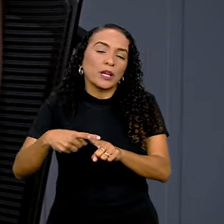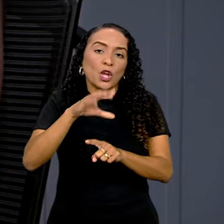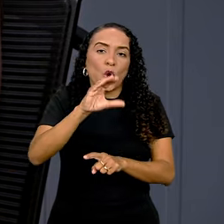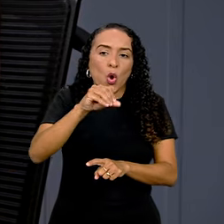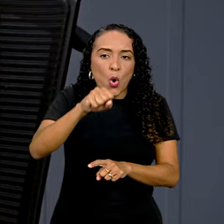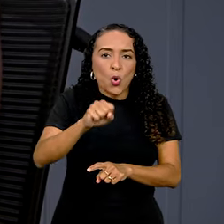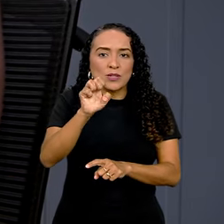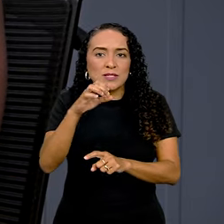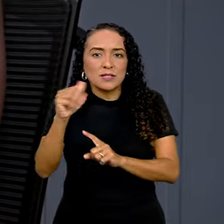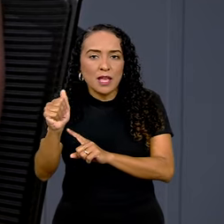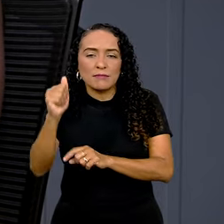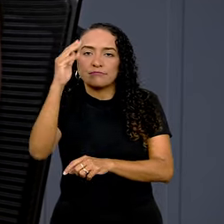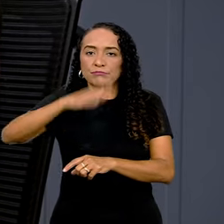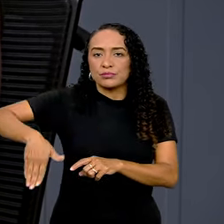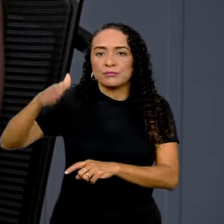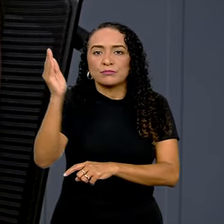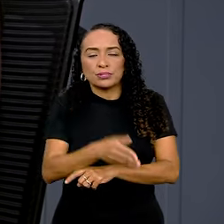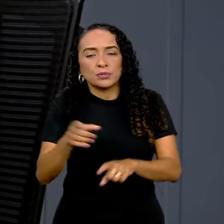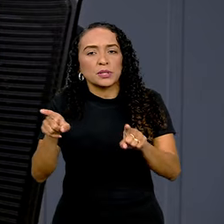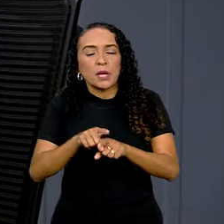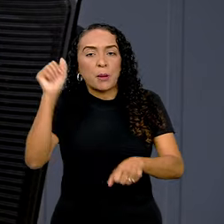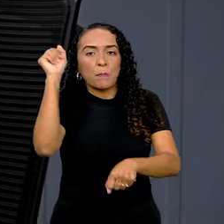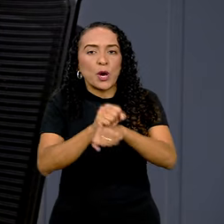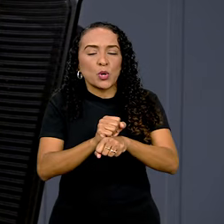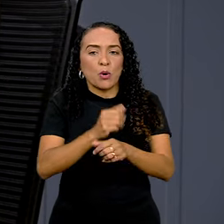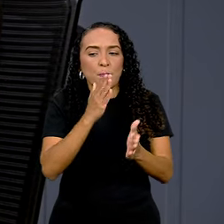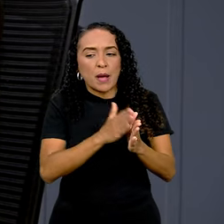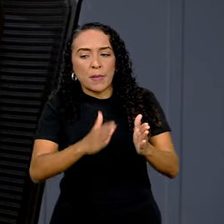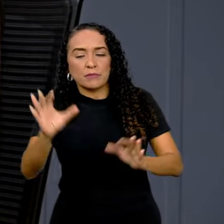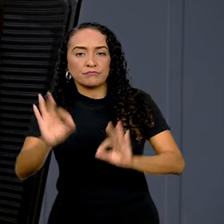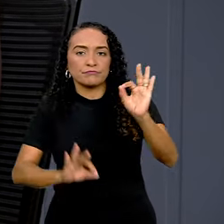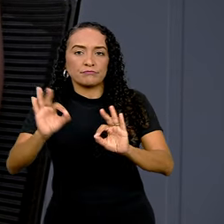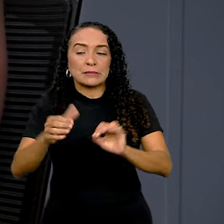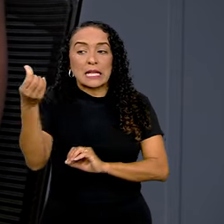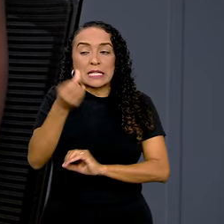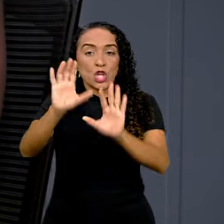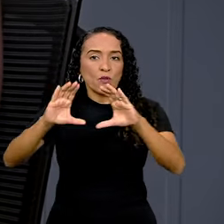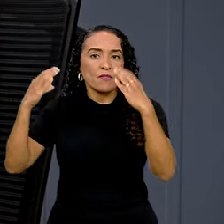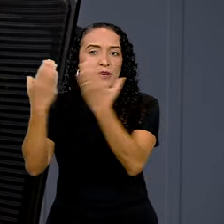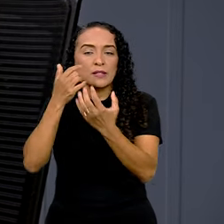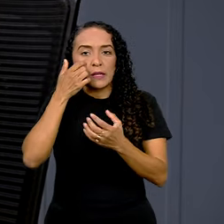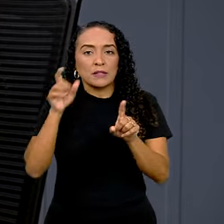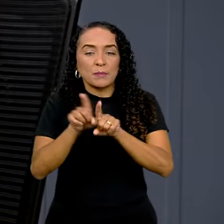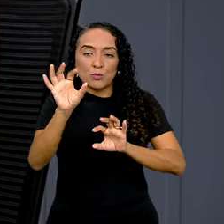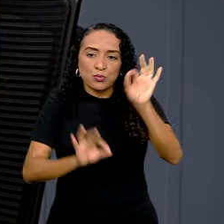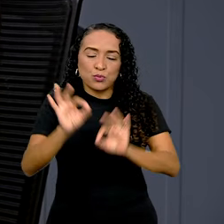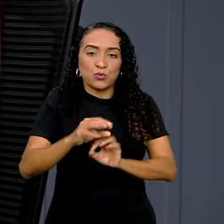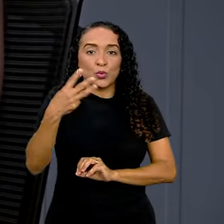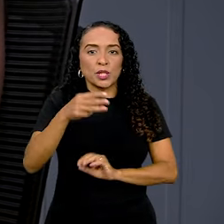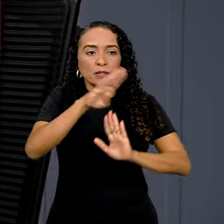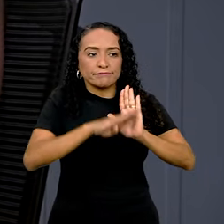conia com a a interrupção do processo de organização da sexta conferência de elaboração do do terceiro